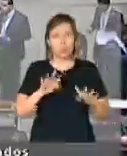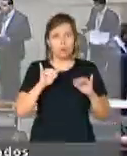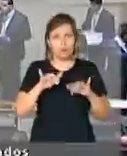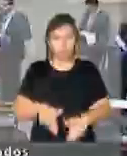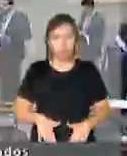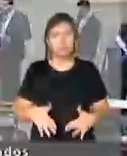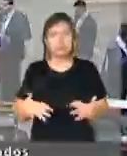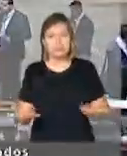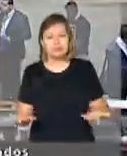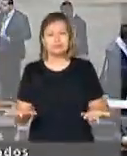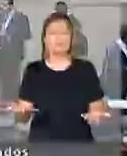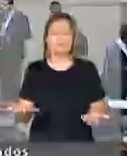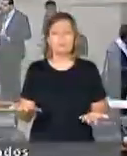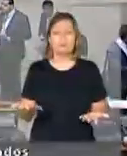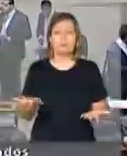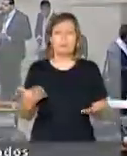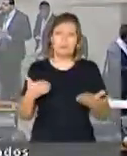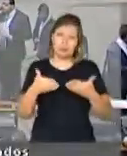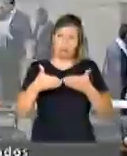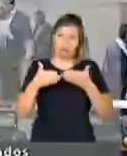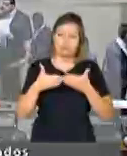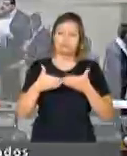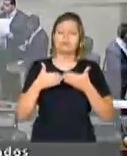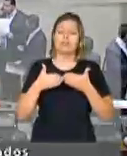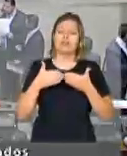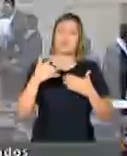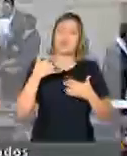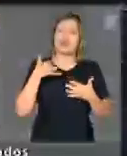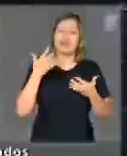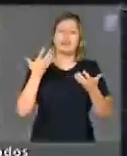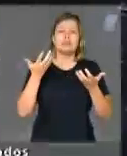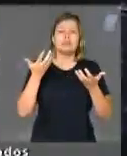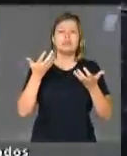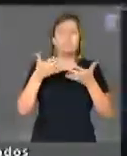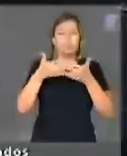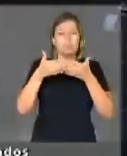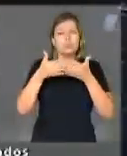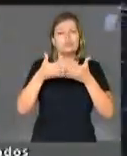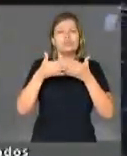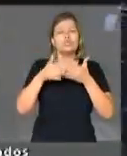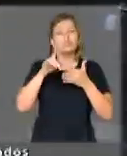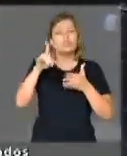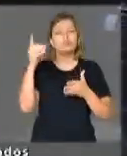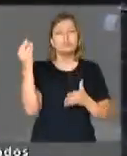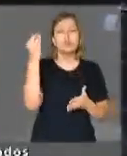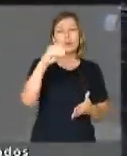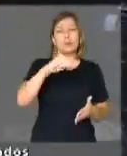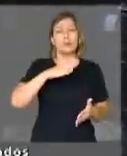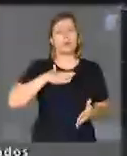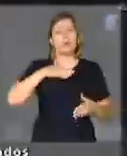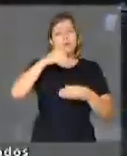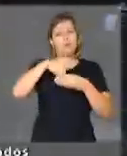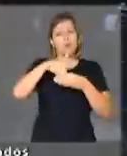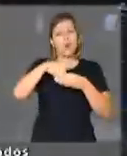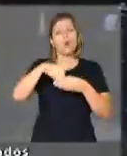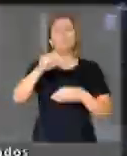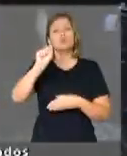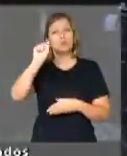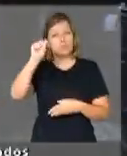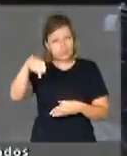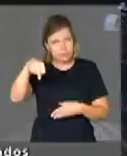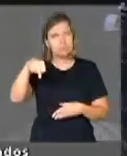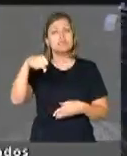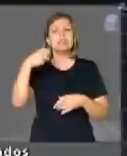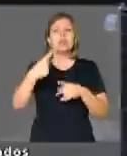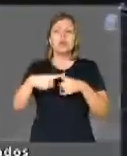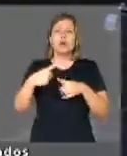Senhor presidente, peço a Vossa Excelência que registre na ata o meu voto sim nessa matéria, já que o